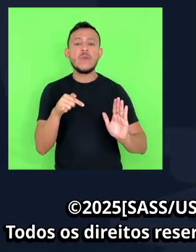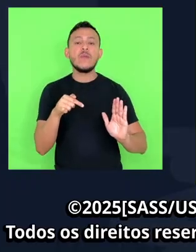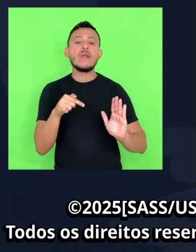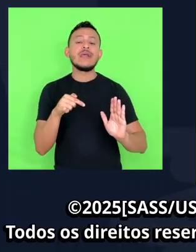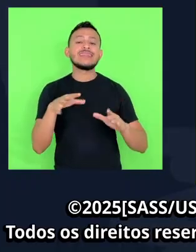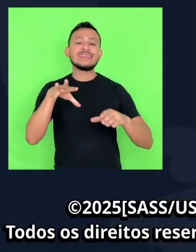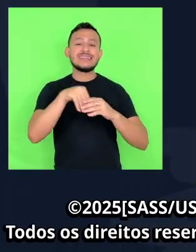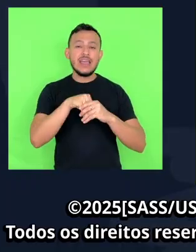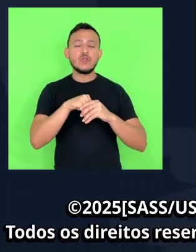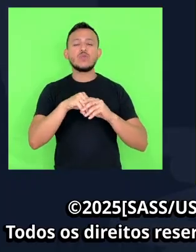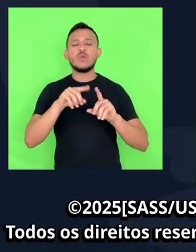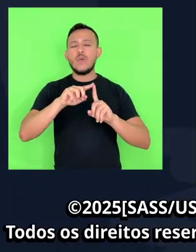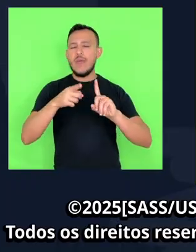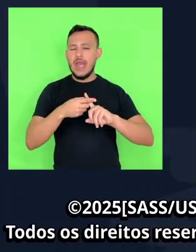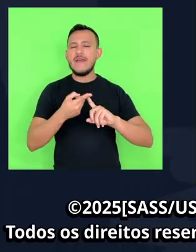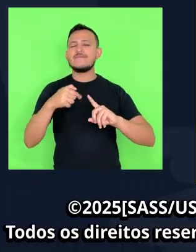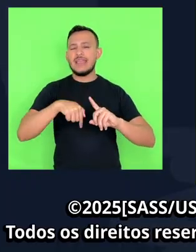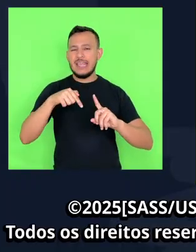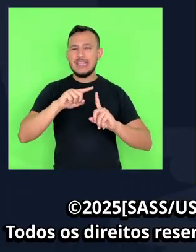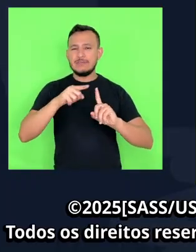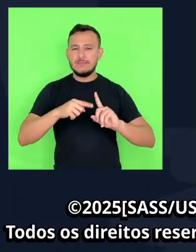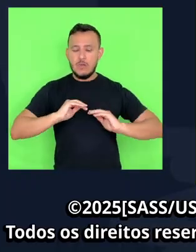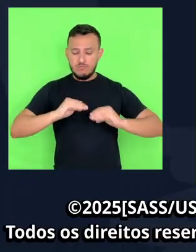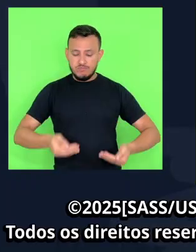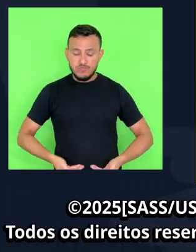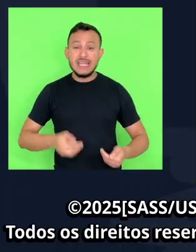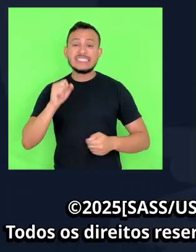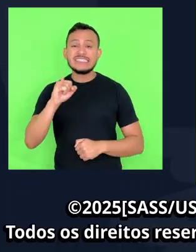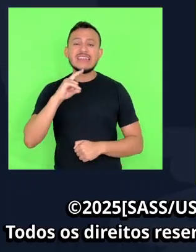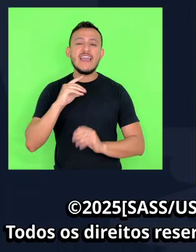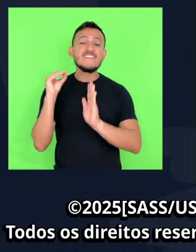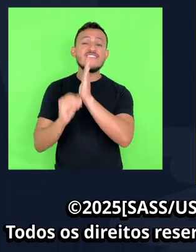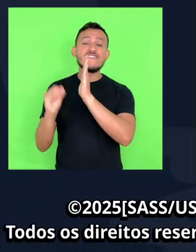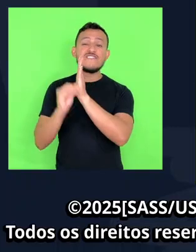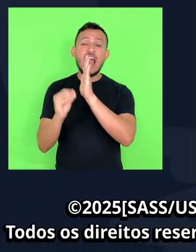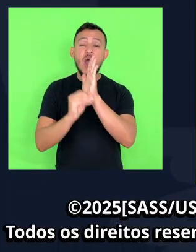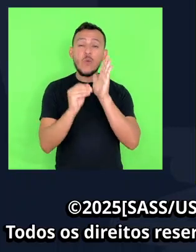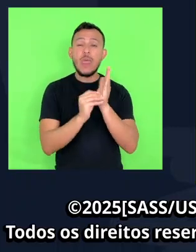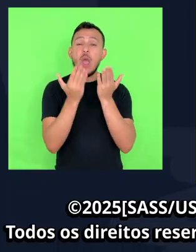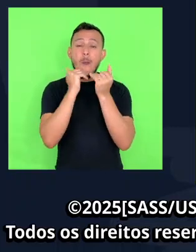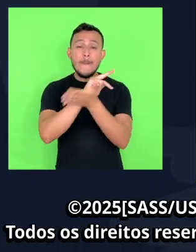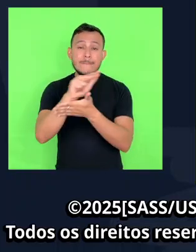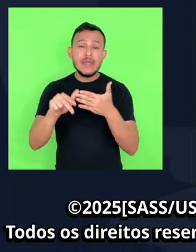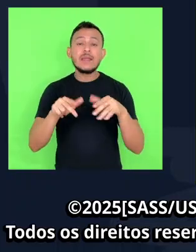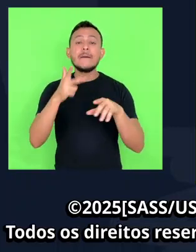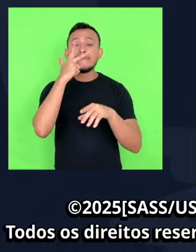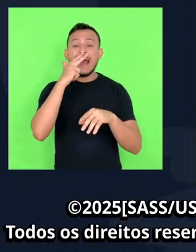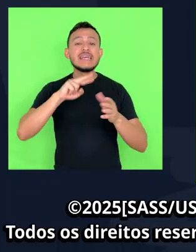então, desde o útero, quando há uma situação de escassez, é como se